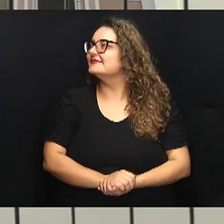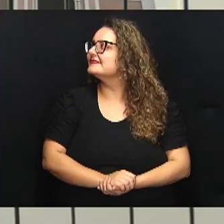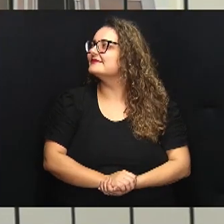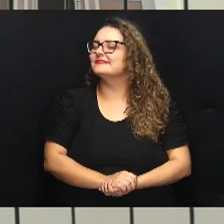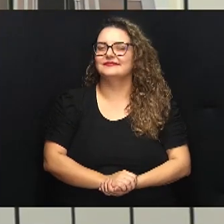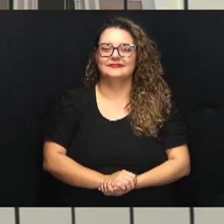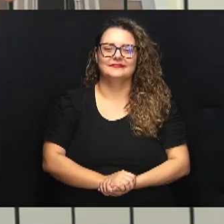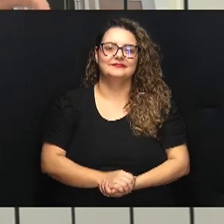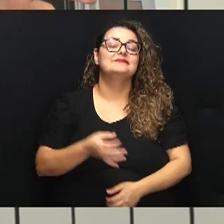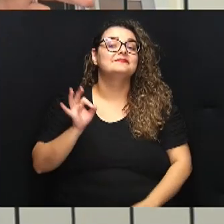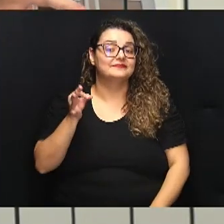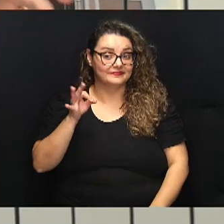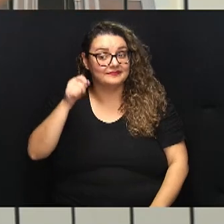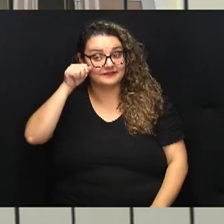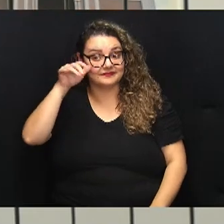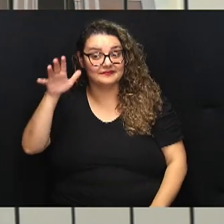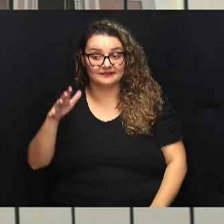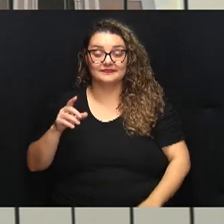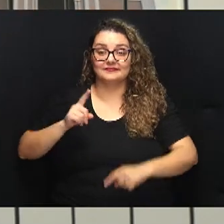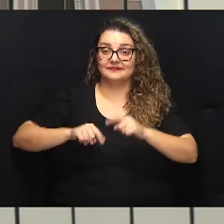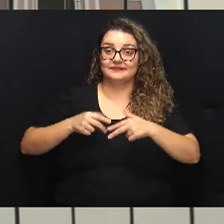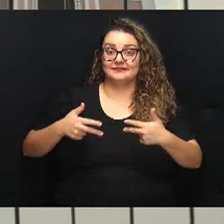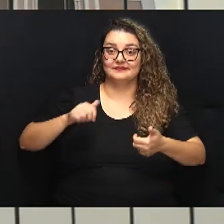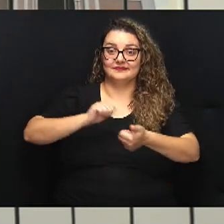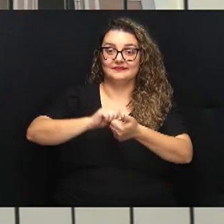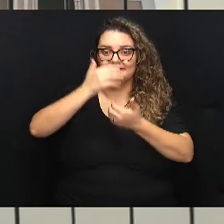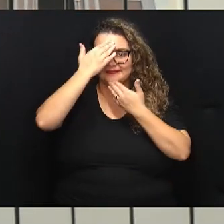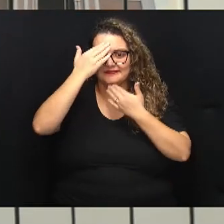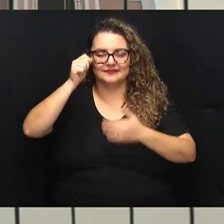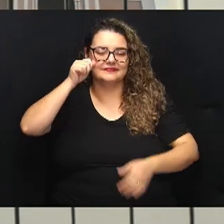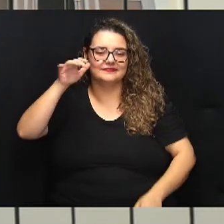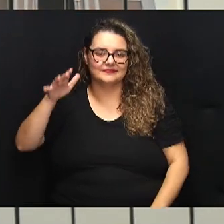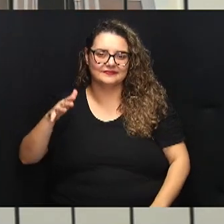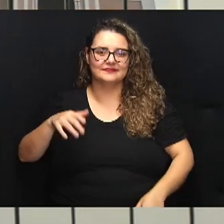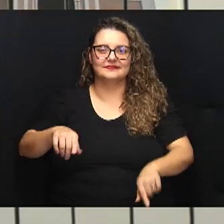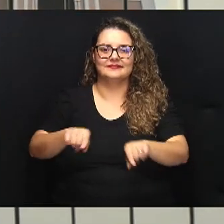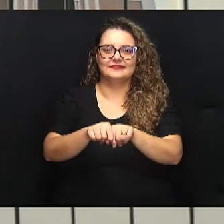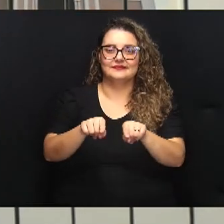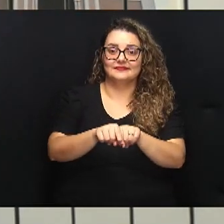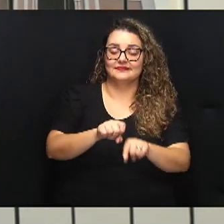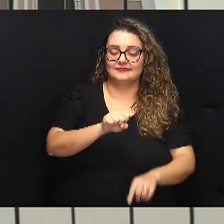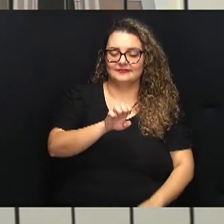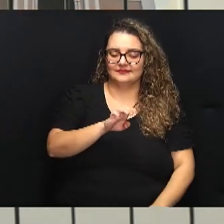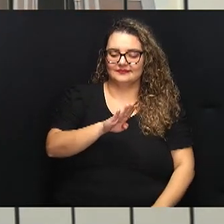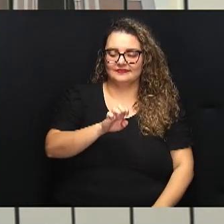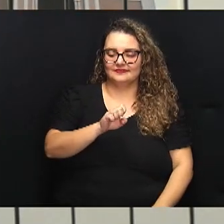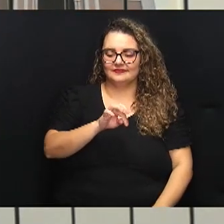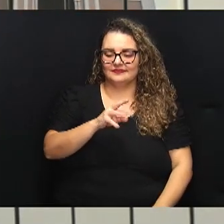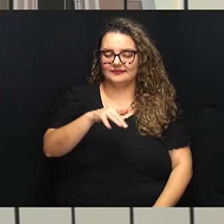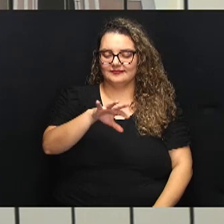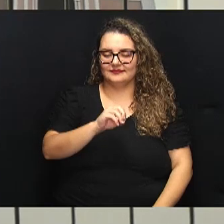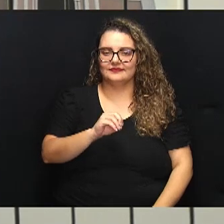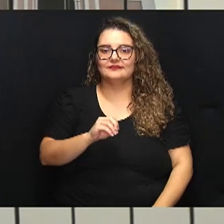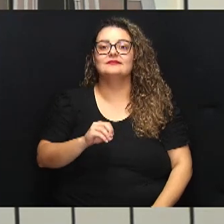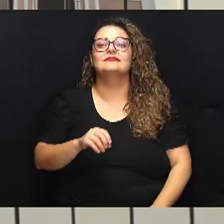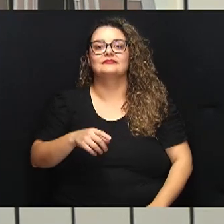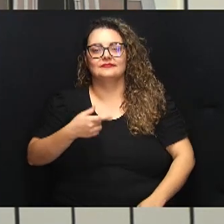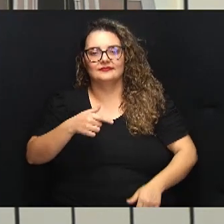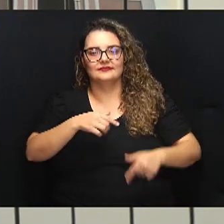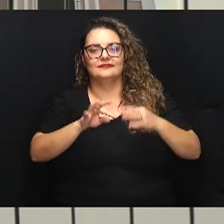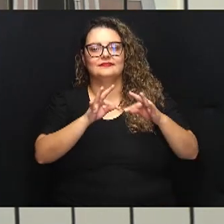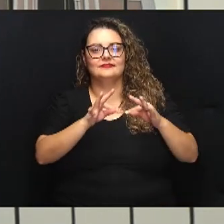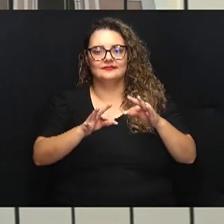Sem sombra de dúvidas, produtos de qualidade. Muito obrigado a Alexandra Dias, também ao Sebastião Guerra, que é técnico de mercado e agricultura da